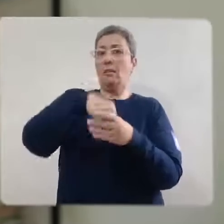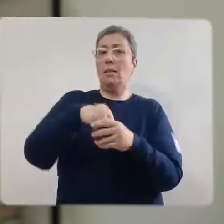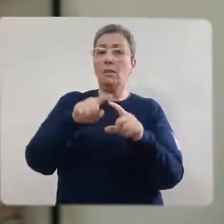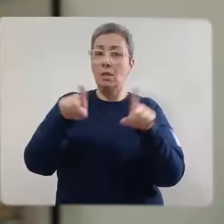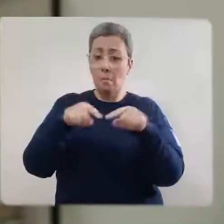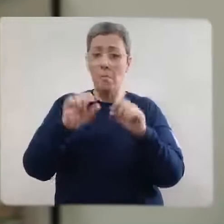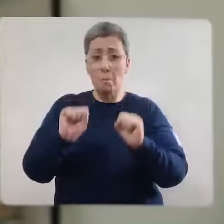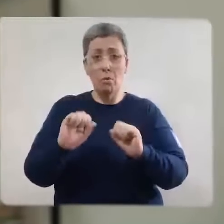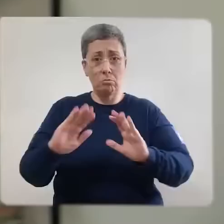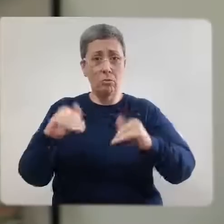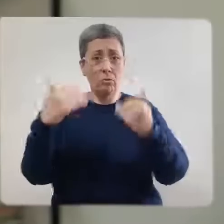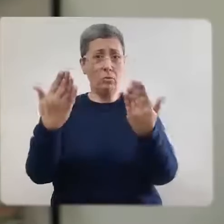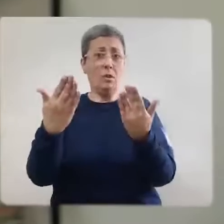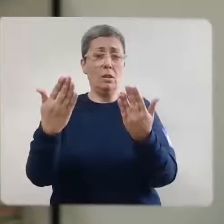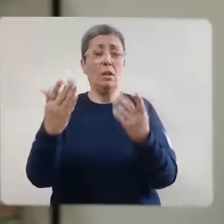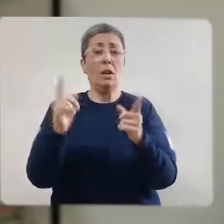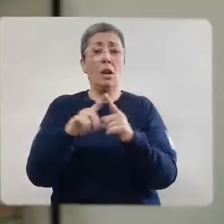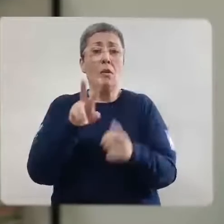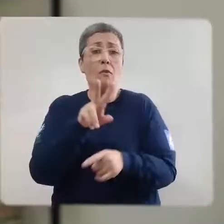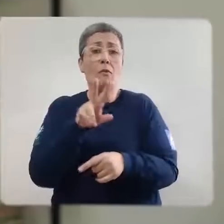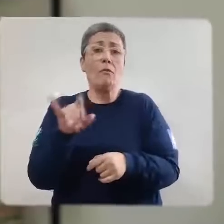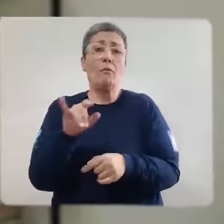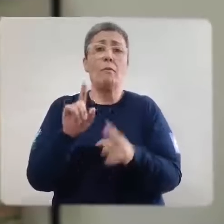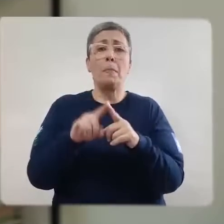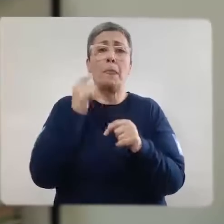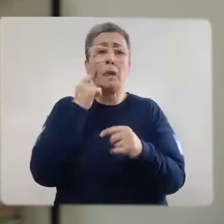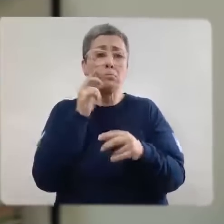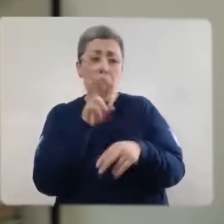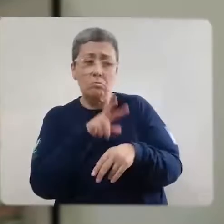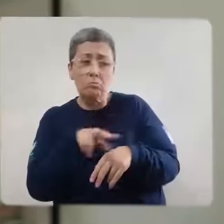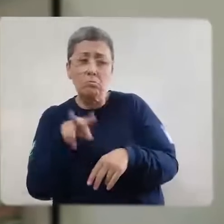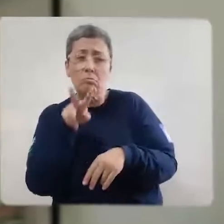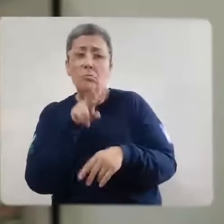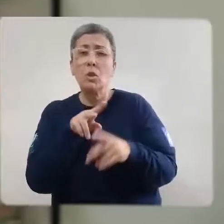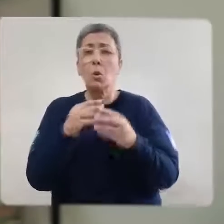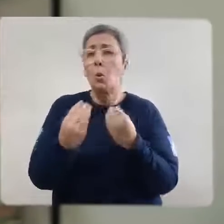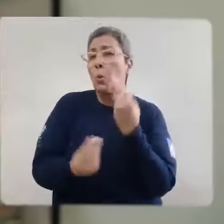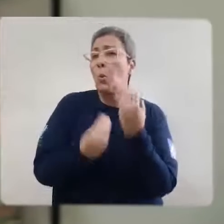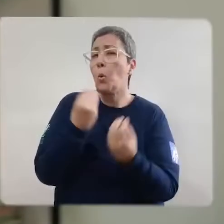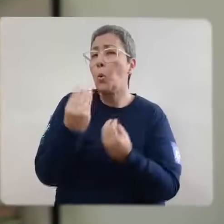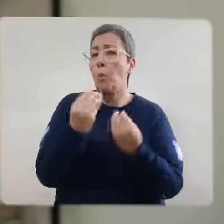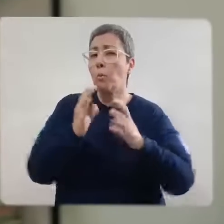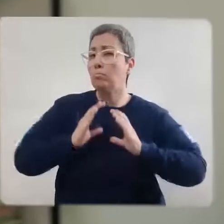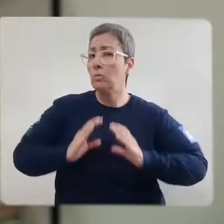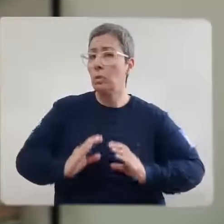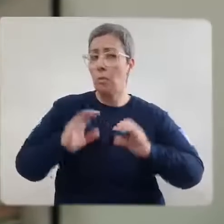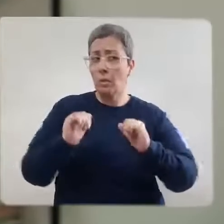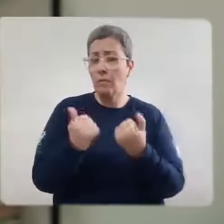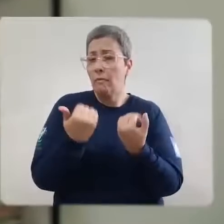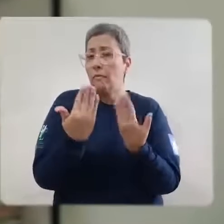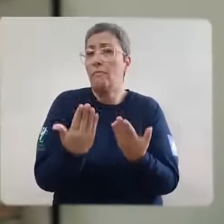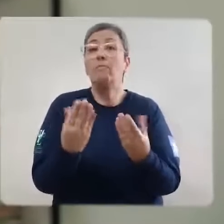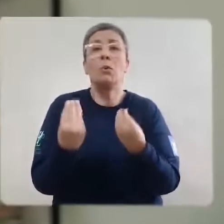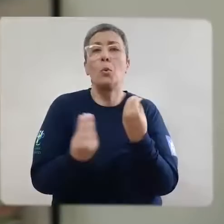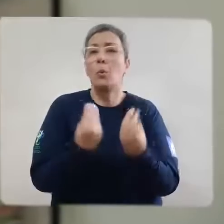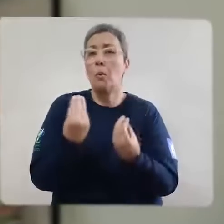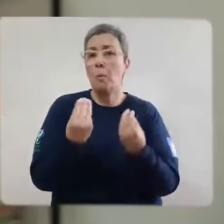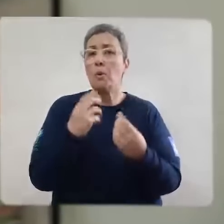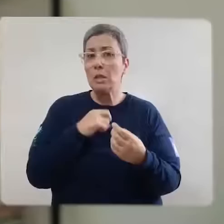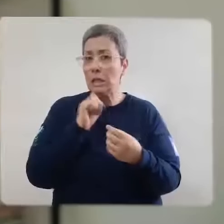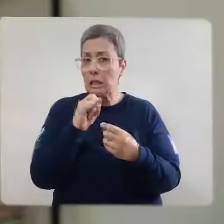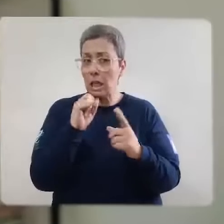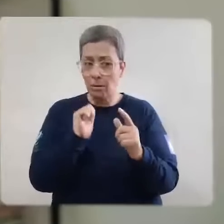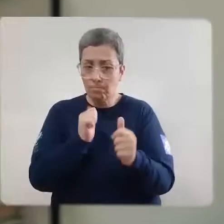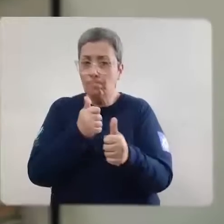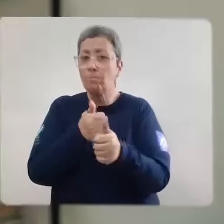na sala, pode ocorrer fora. E aí eu vou observando melhor este educando, como ele se comporta fora, né? Será que